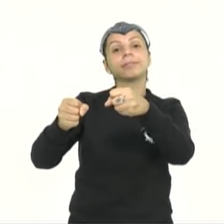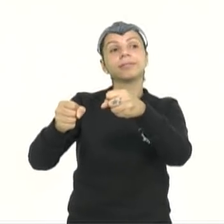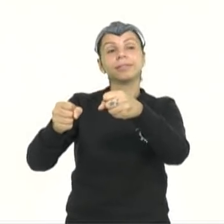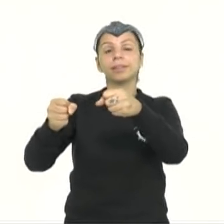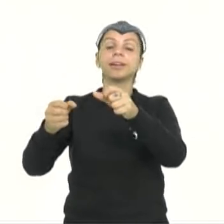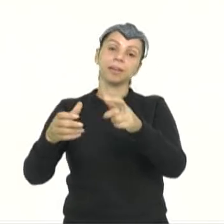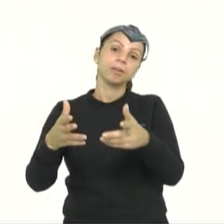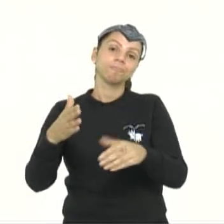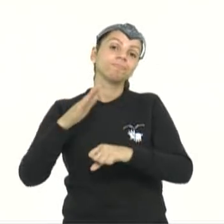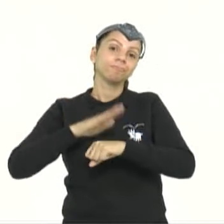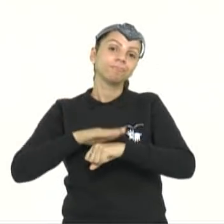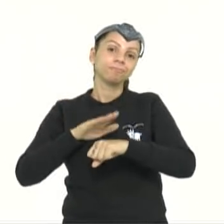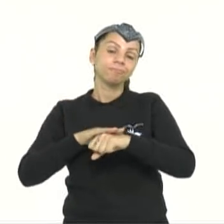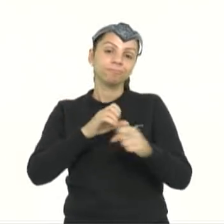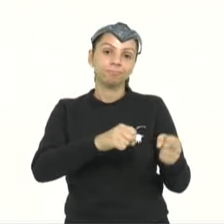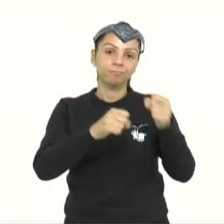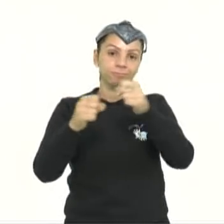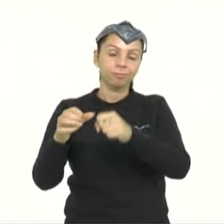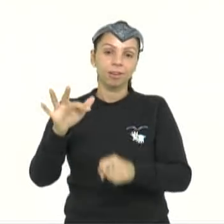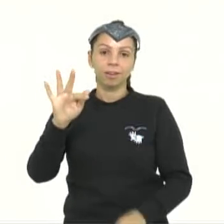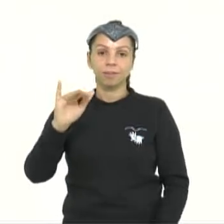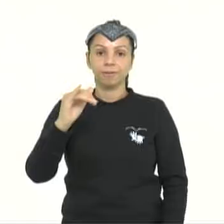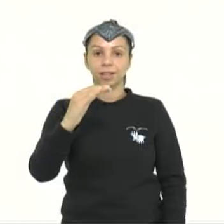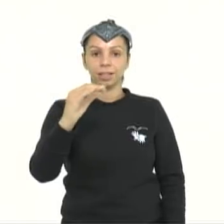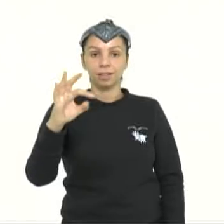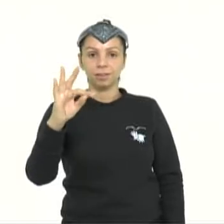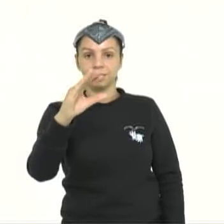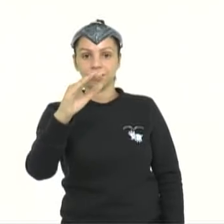sou um super-herói fictício, ok?